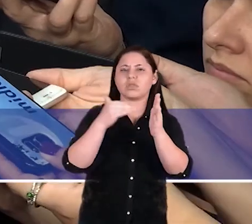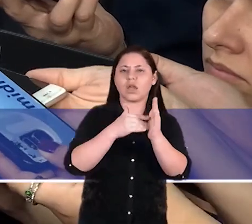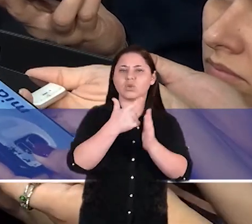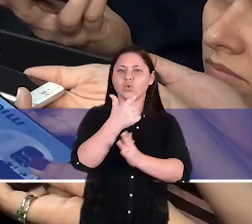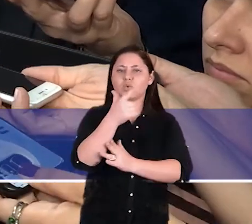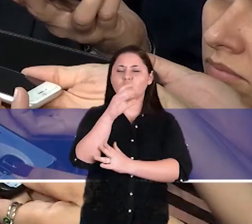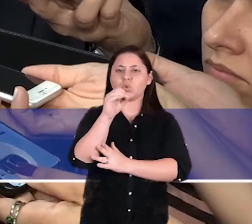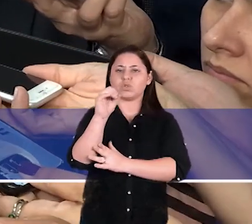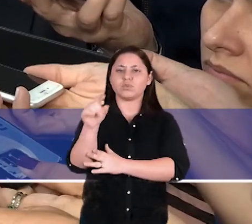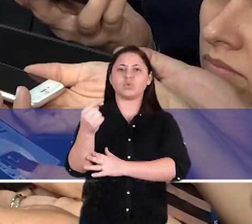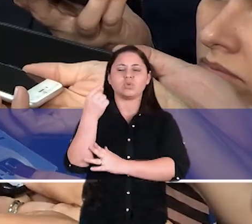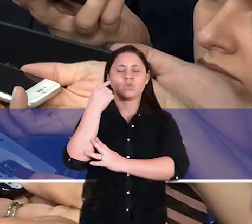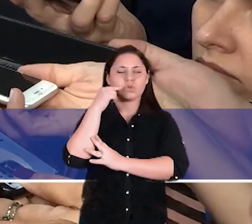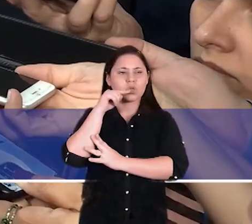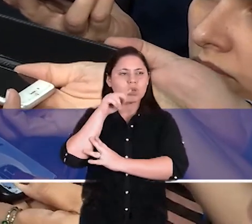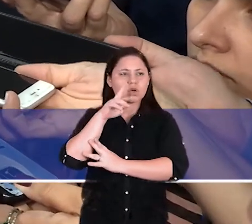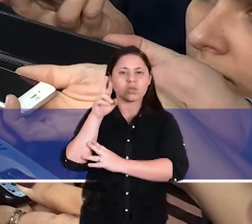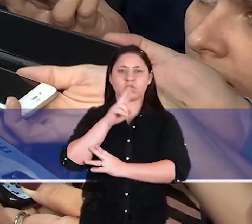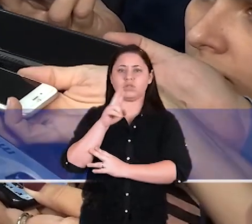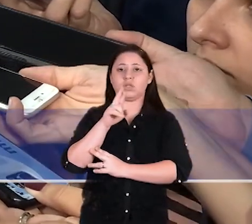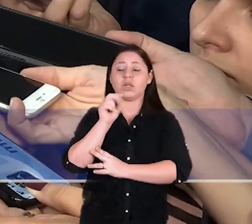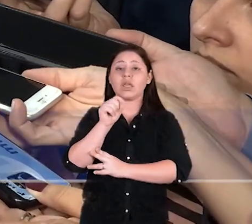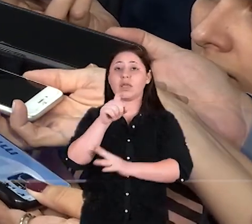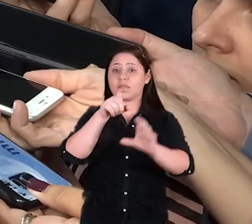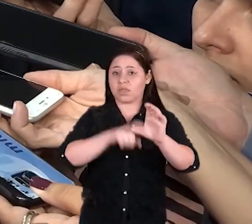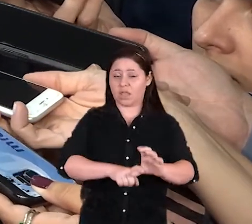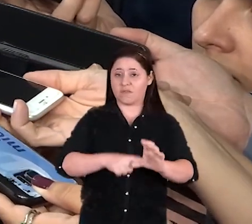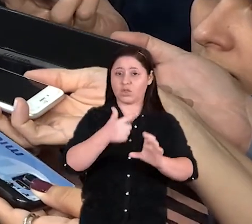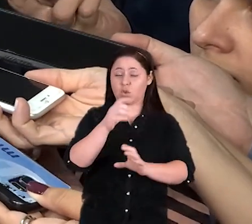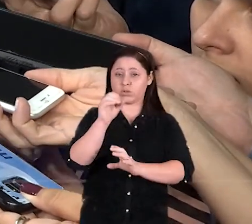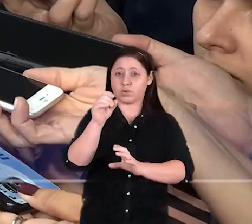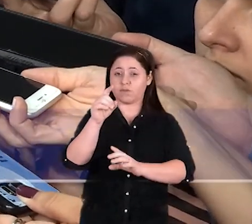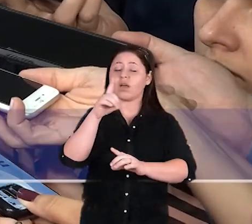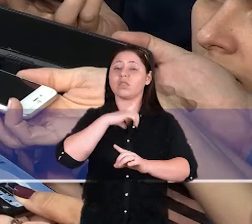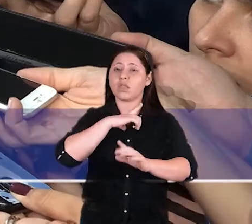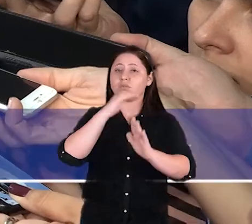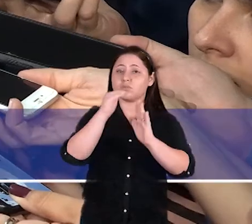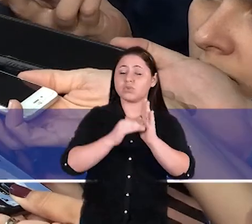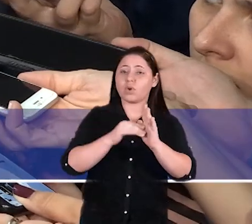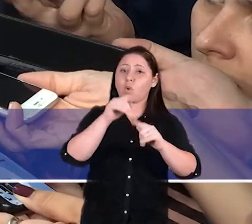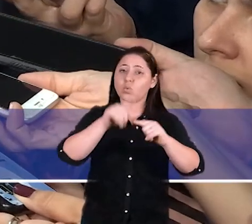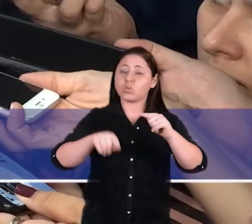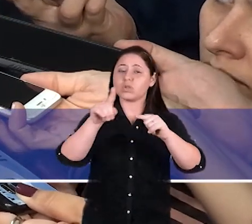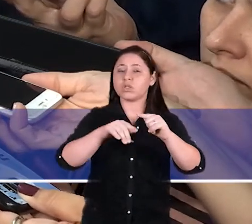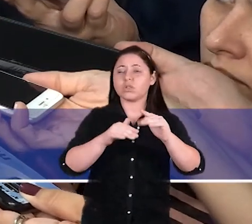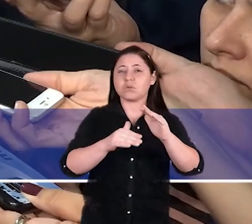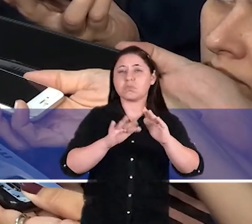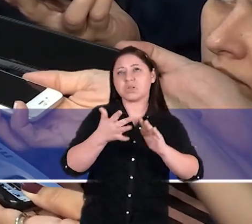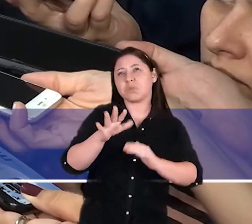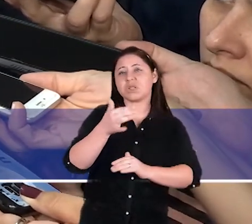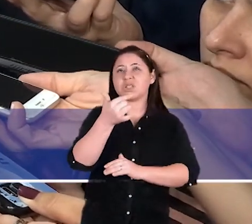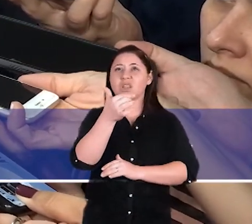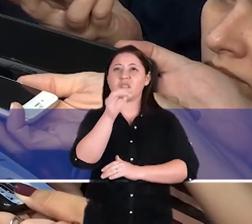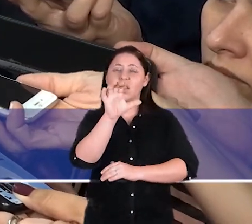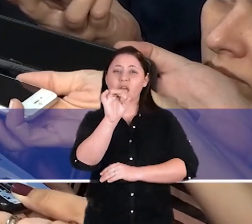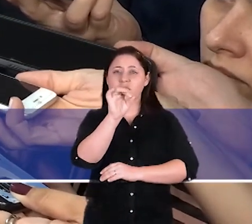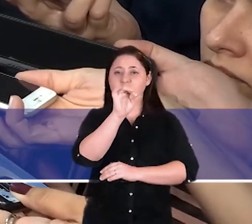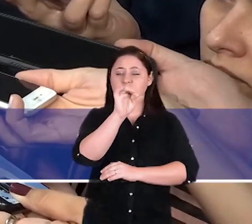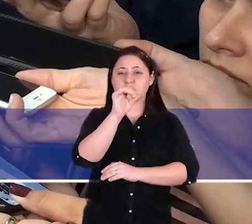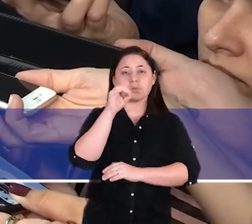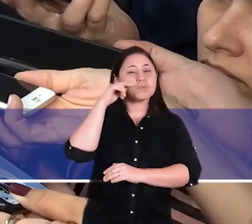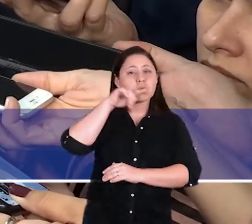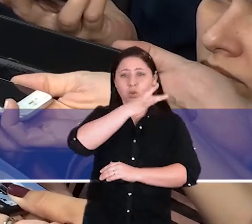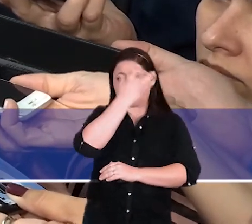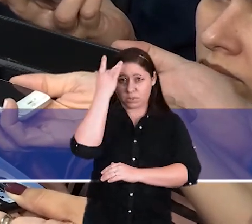até R$2.000. Quem dever ICMS até R$2.000 vai ter uma remissão dos débitos. Isso chega perto de 10